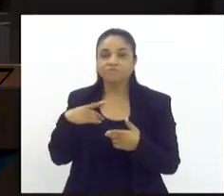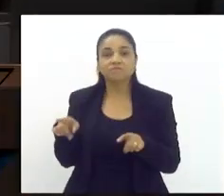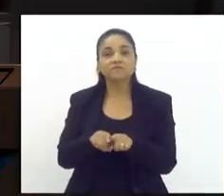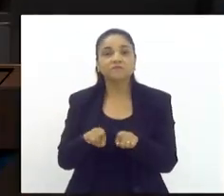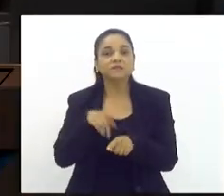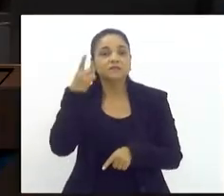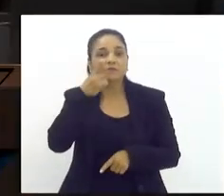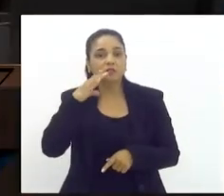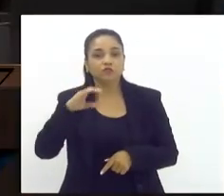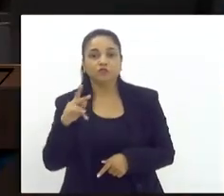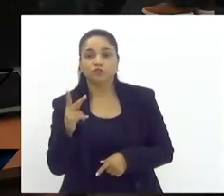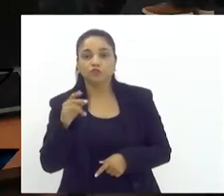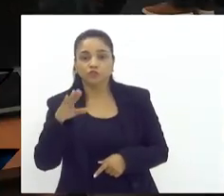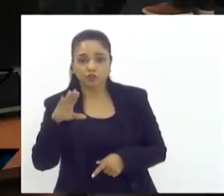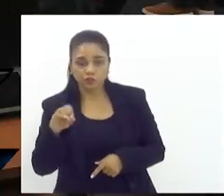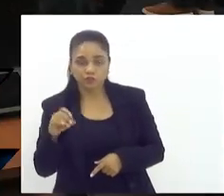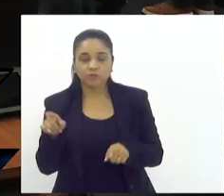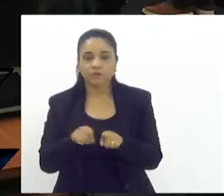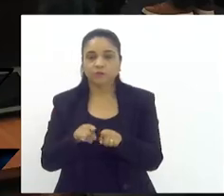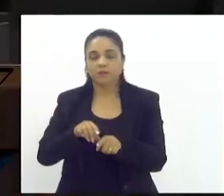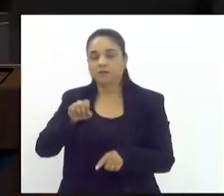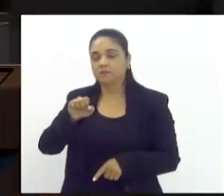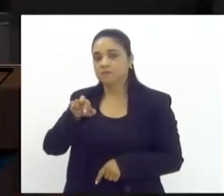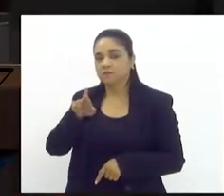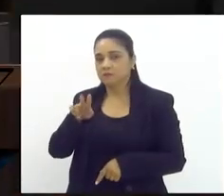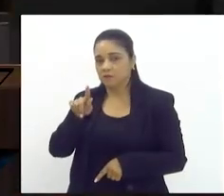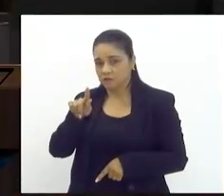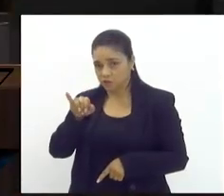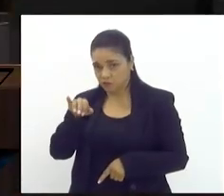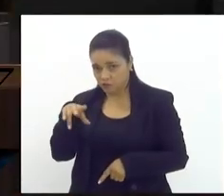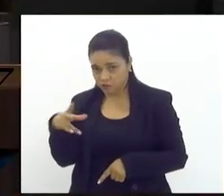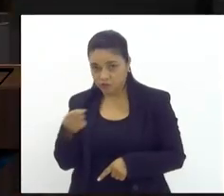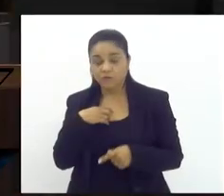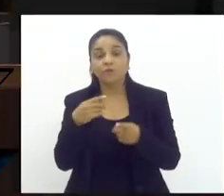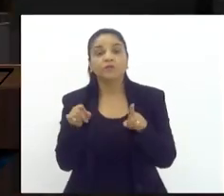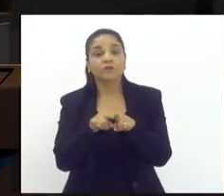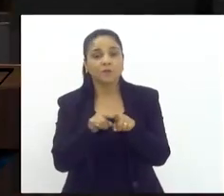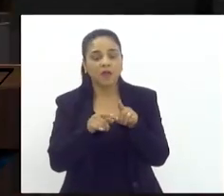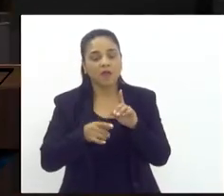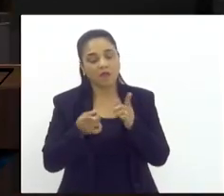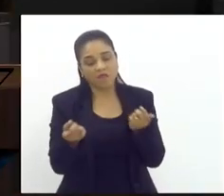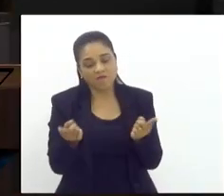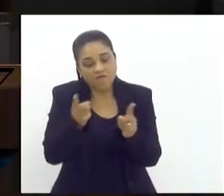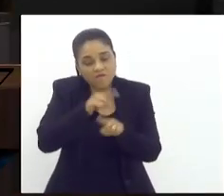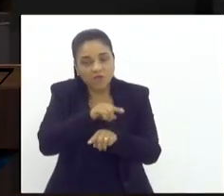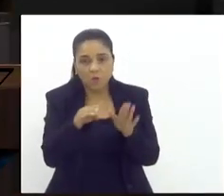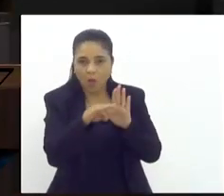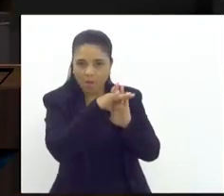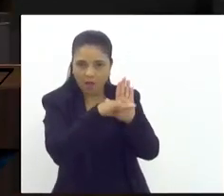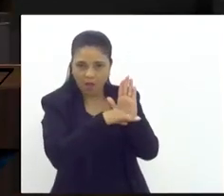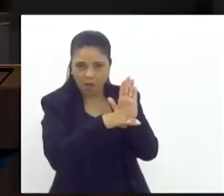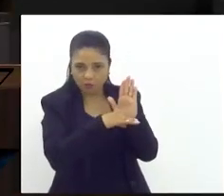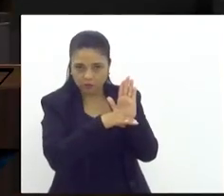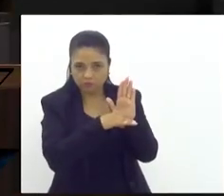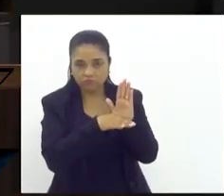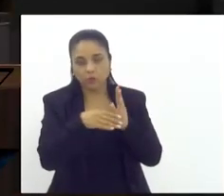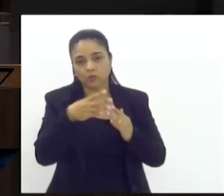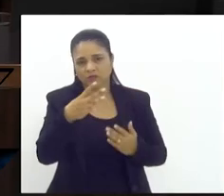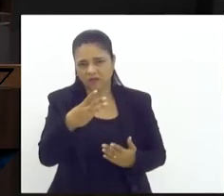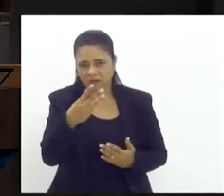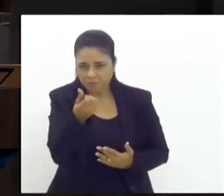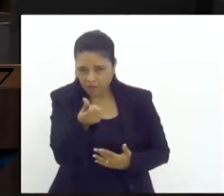Dr Serginho a gente inverteu a pauta tiramos esse 364 agora retornamos daqui a pouco